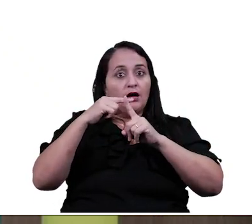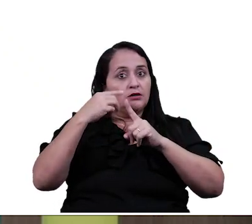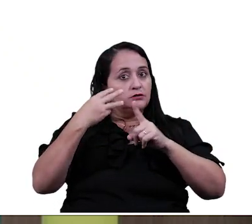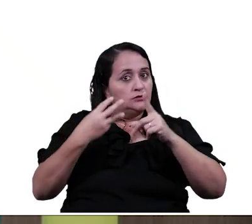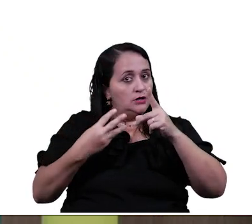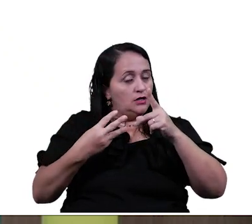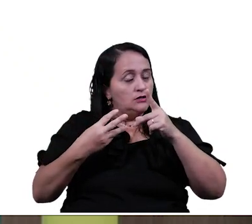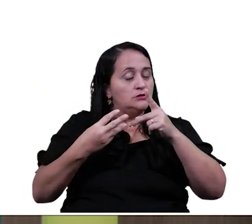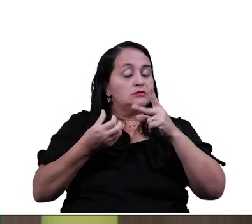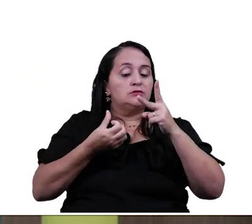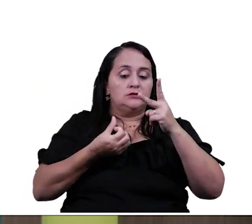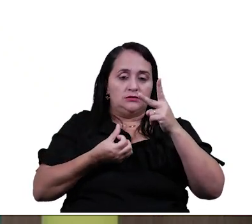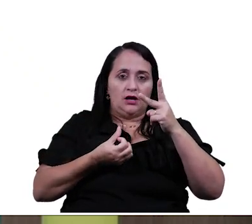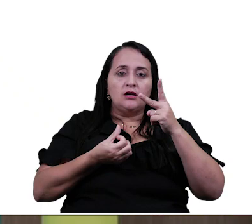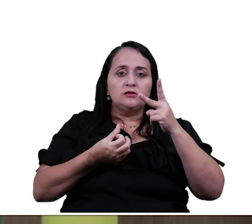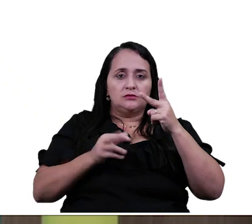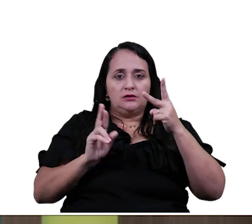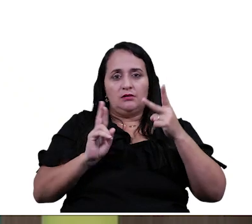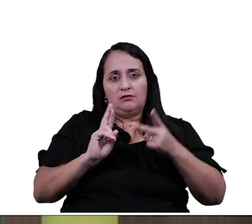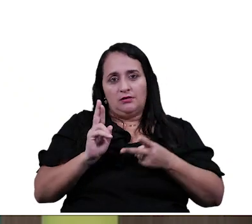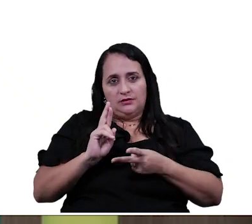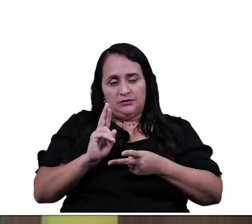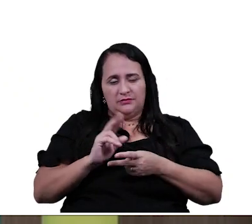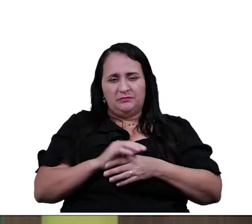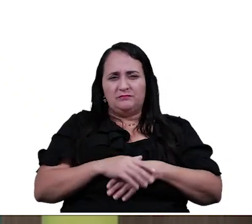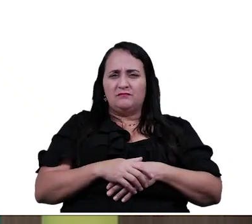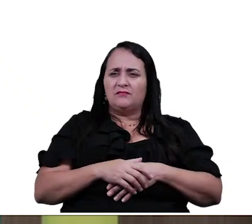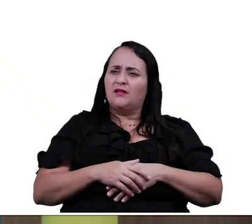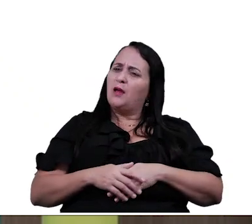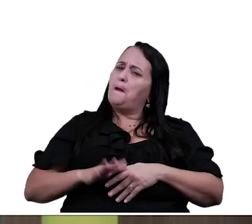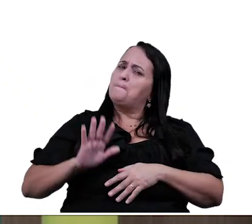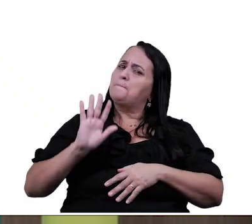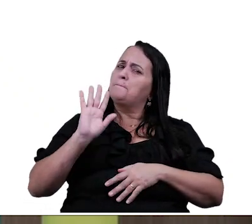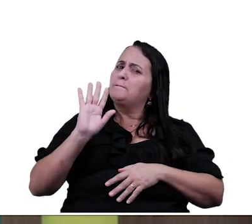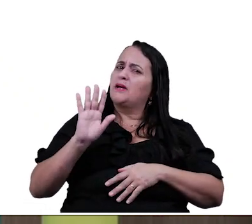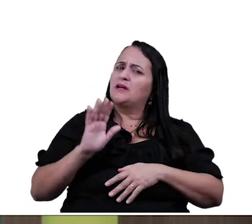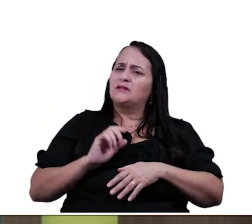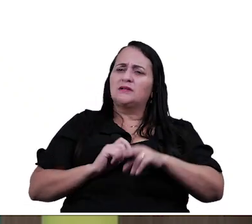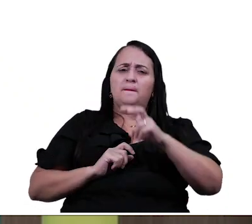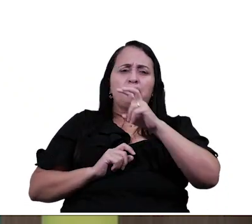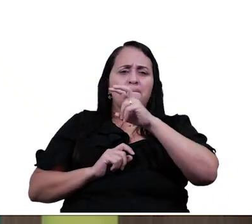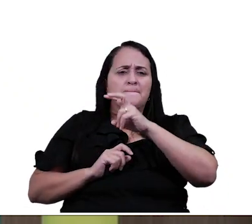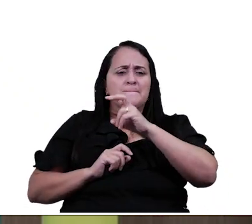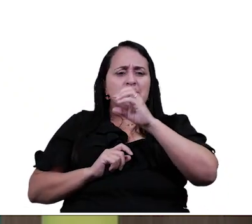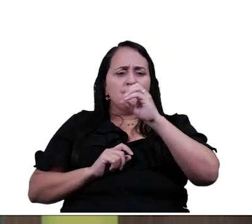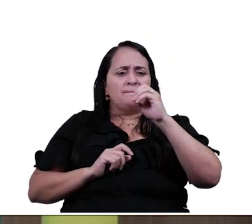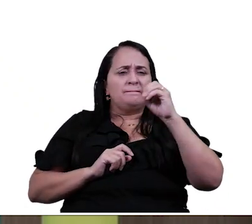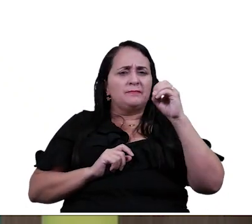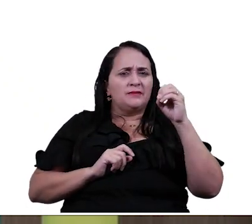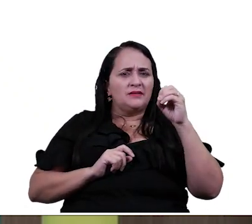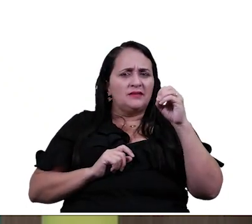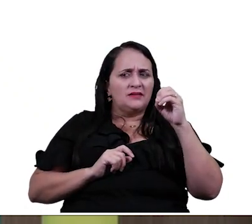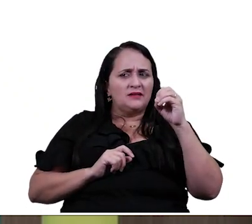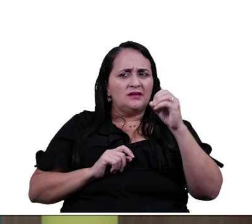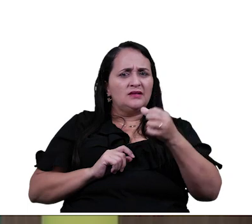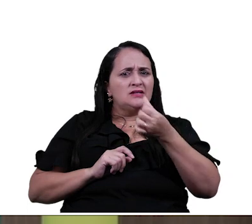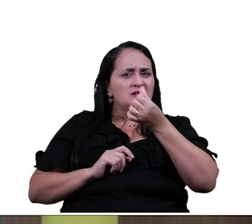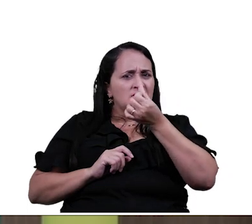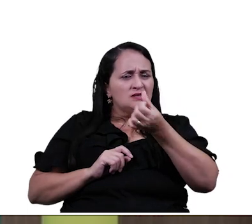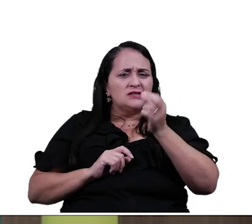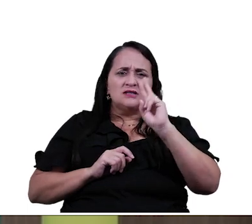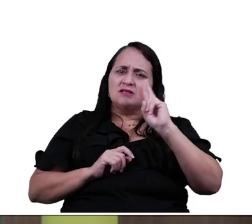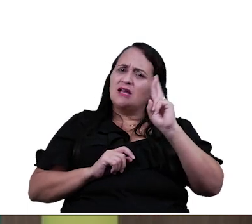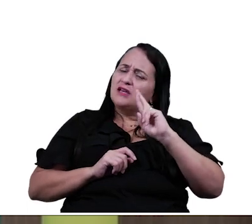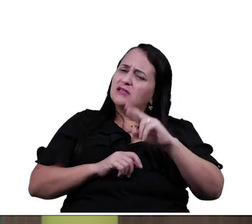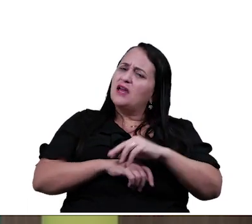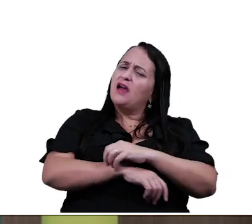6. Bem, eu vou pagar R$ 6,00. E se eu comprar de 500, eu vou pagar uma só, eu vou